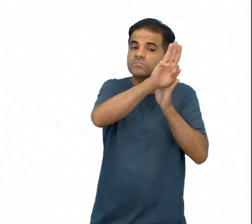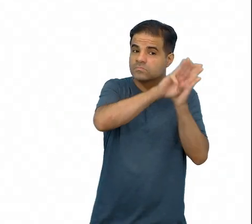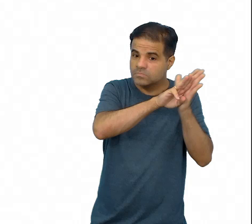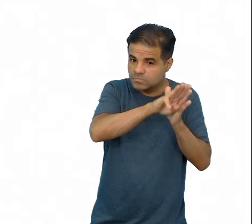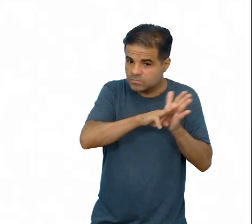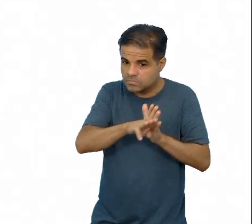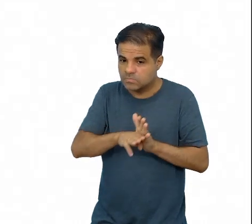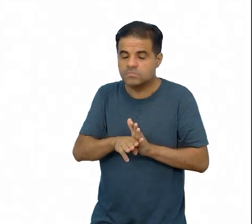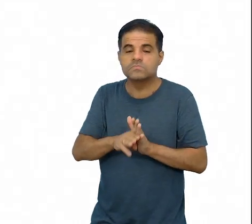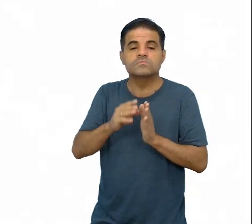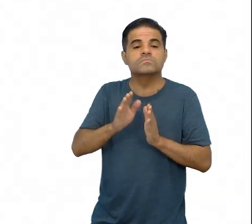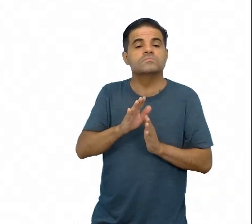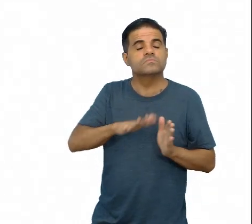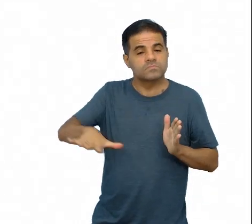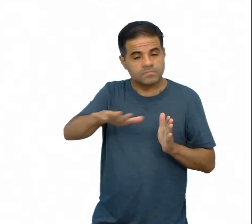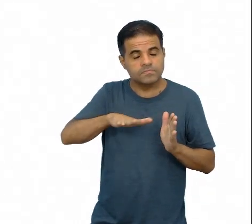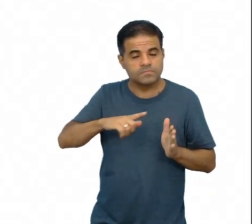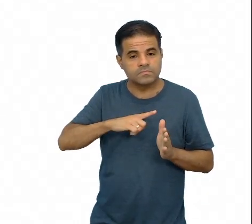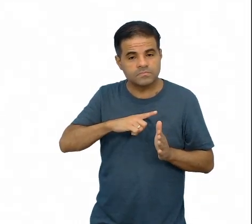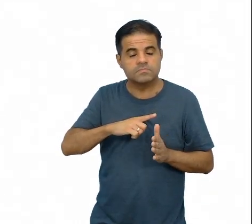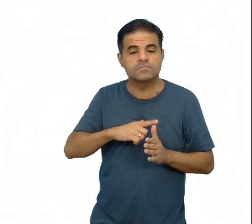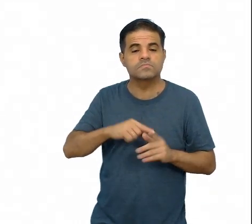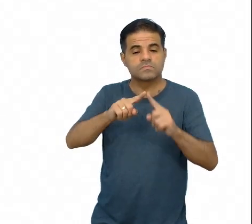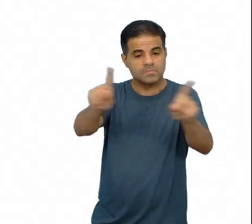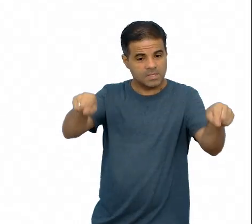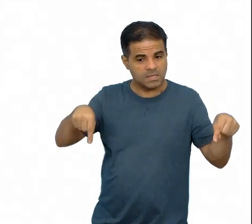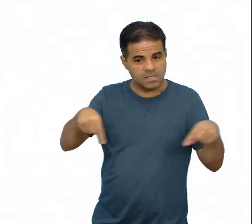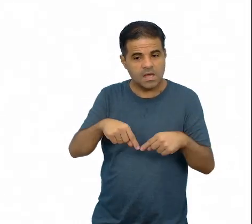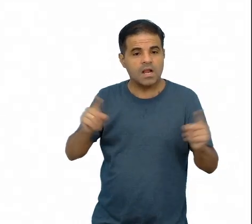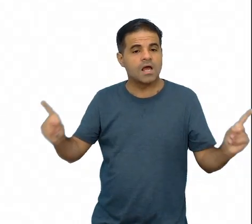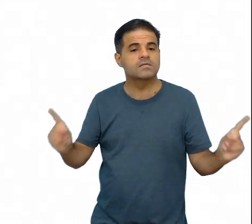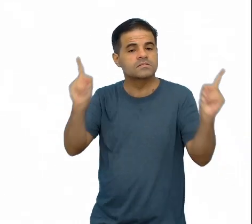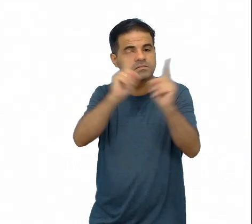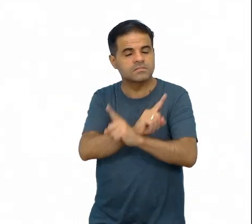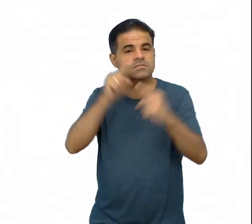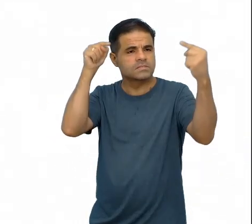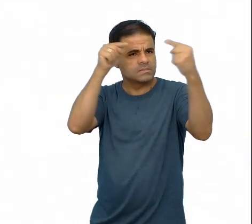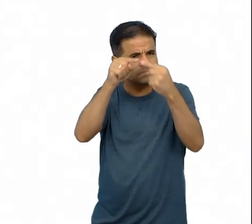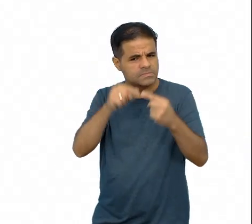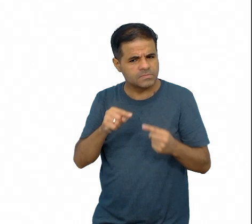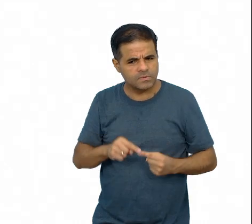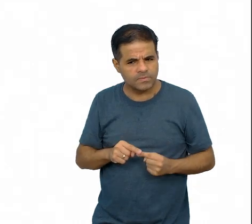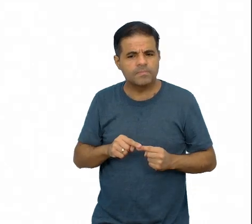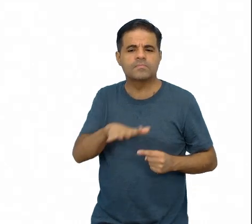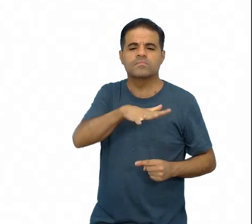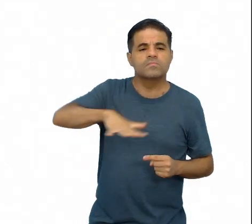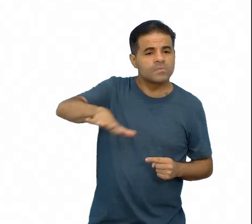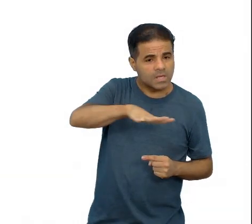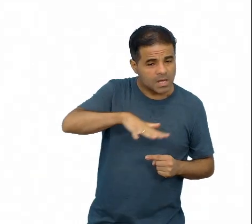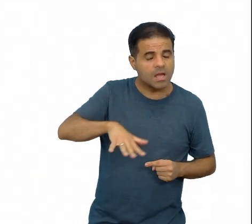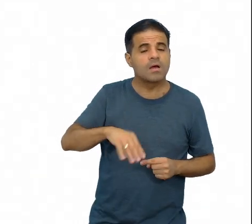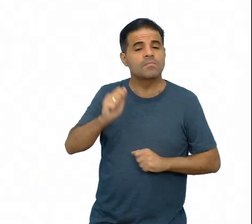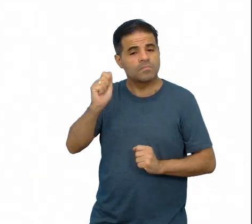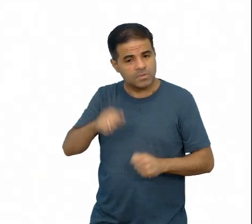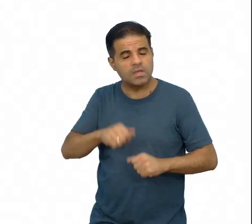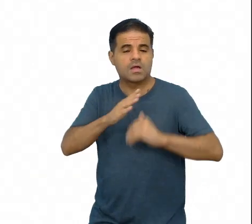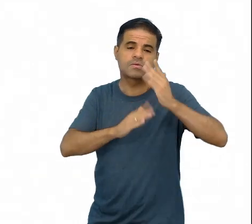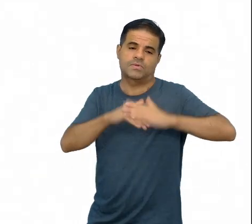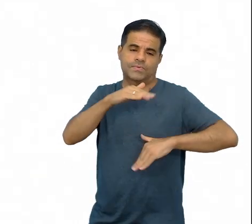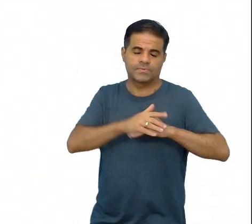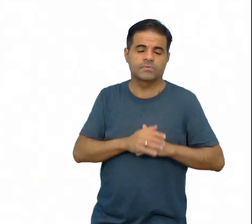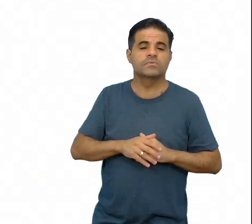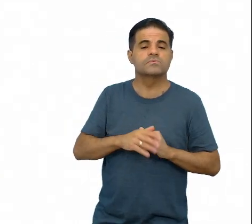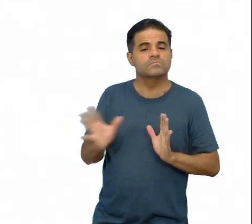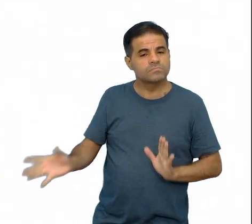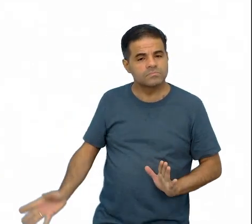metodologia ativa, de sala de aula invertidas, aplicada em aulas da ESA4, a fim de executar as mini